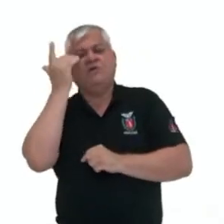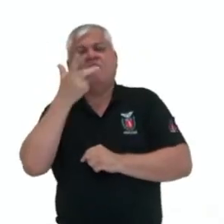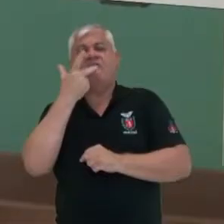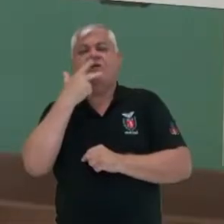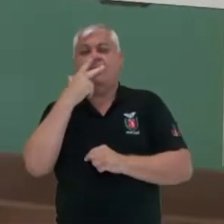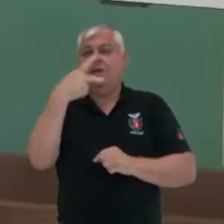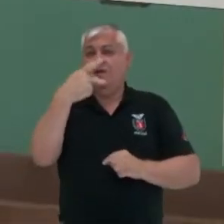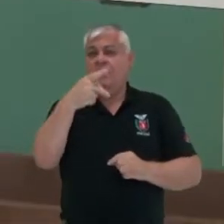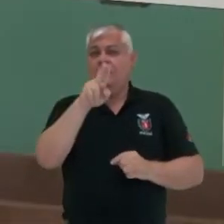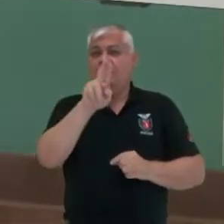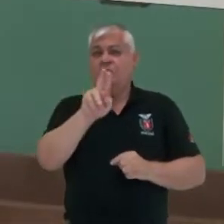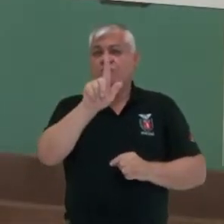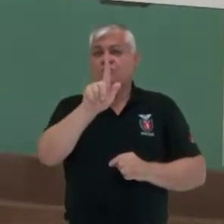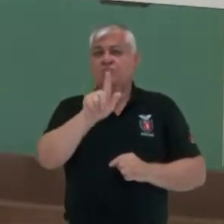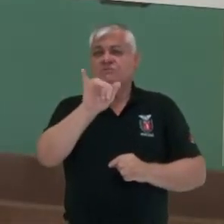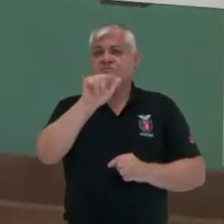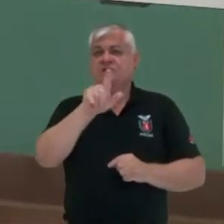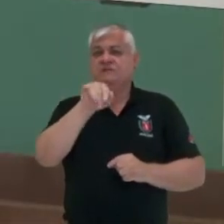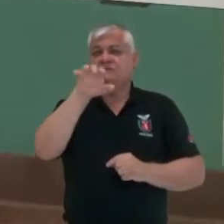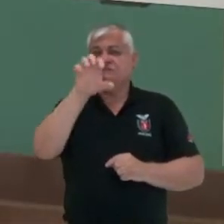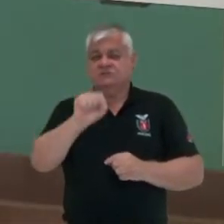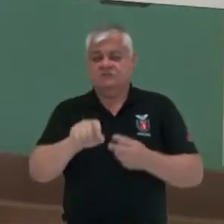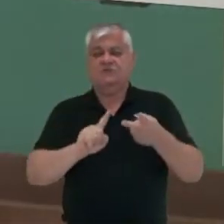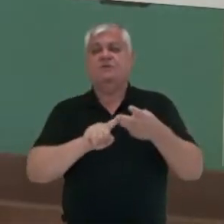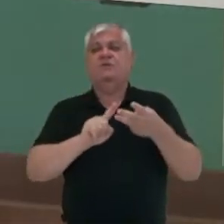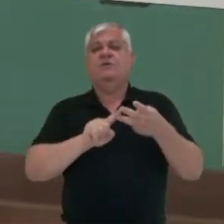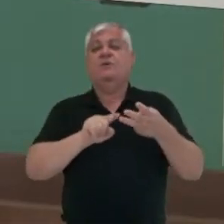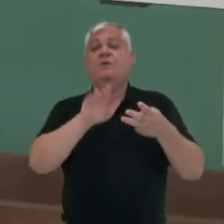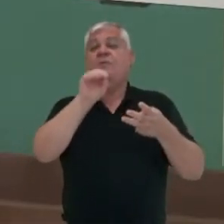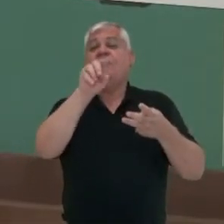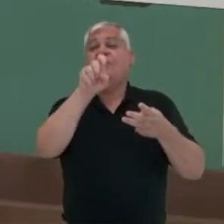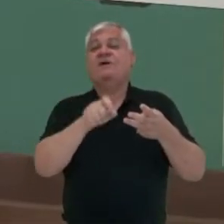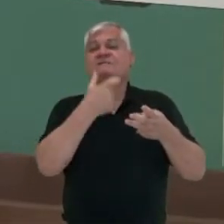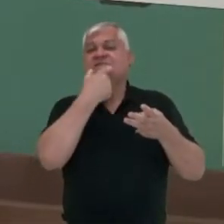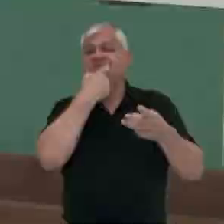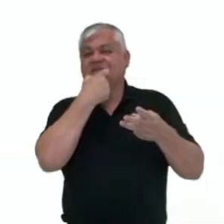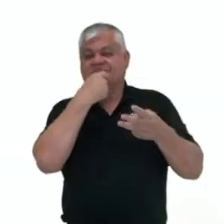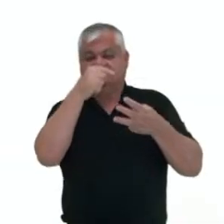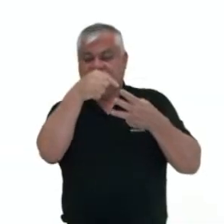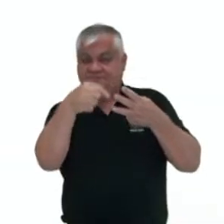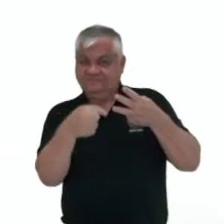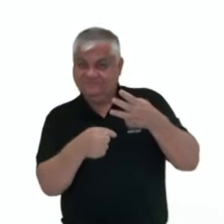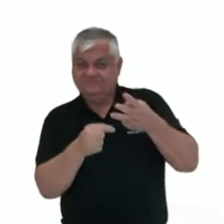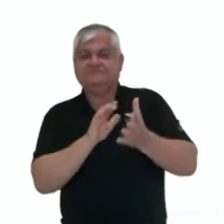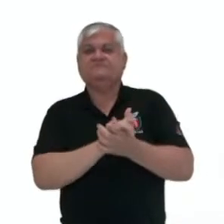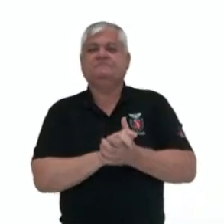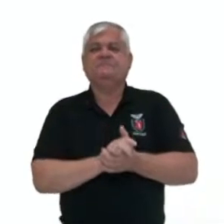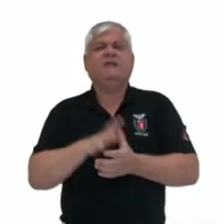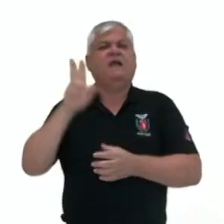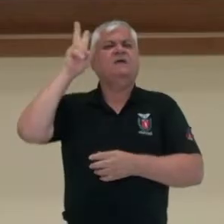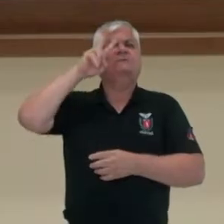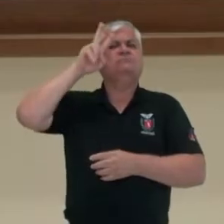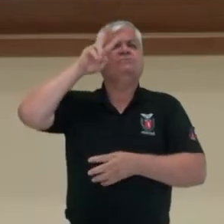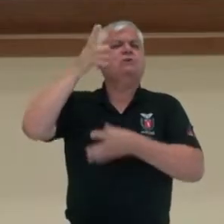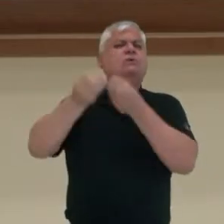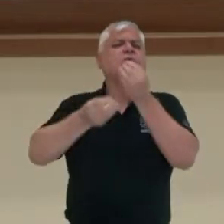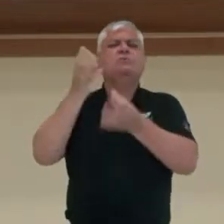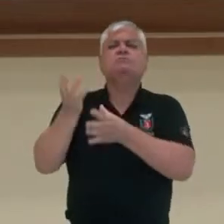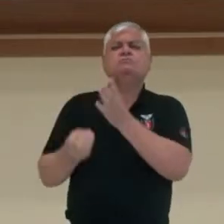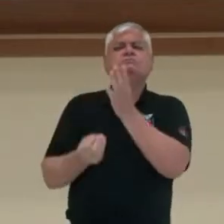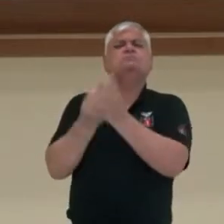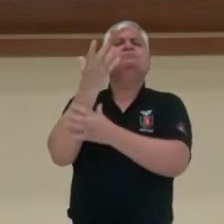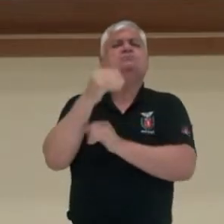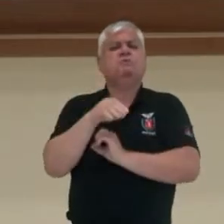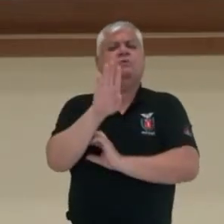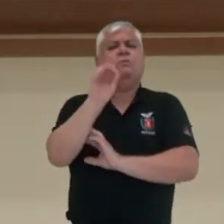pugilismo, e tem o boxe inglês também. Então, vamos ver um pouquinho mais sobre isso. Vamos falar sobre a história, como que o boxe surgiu. Então,